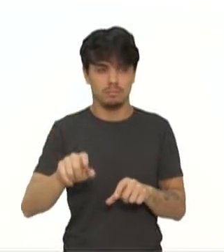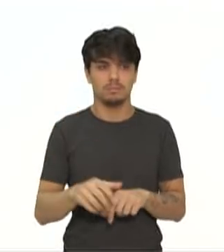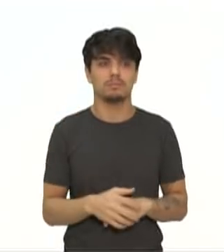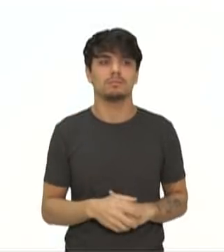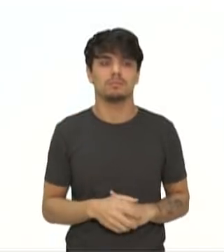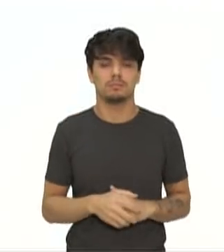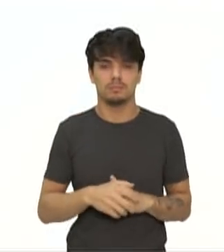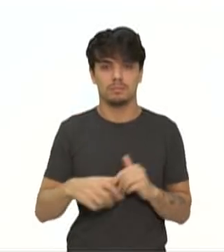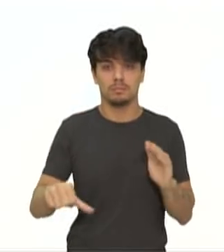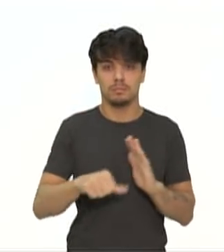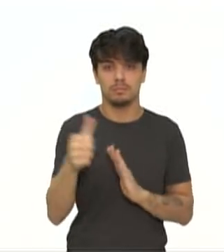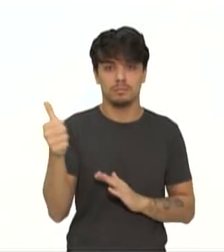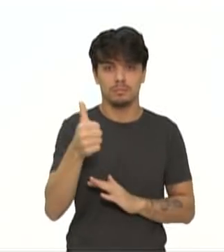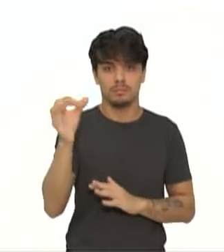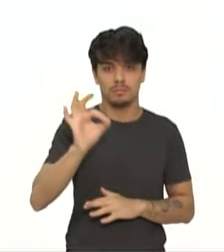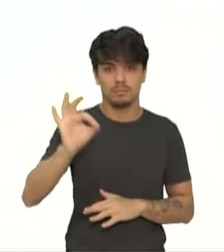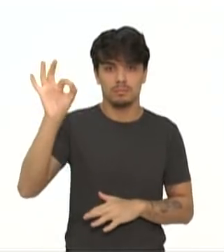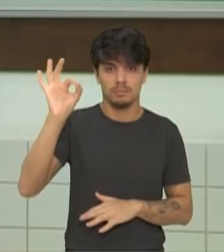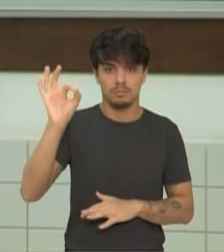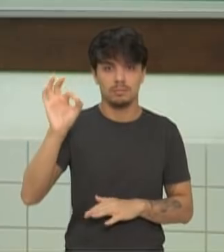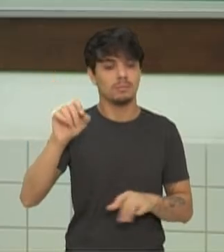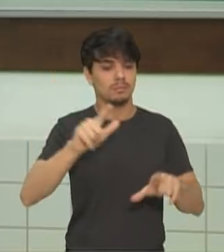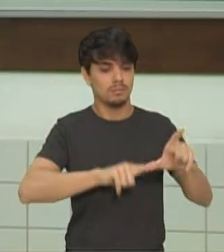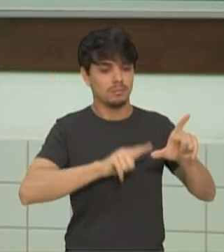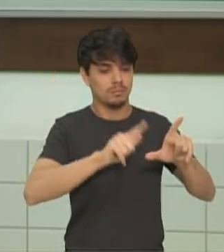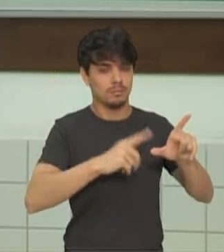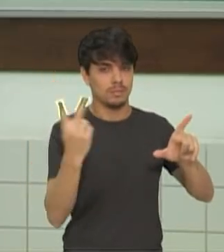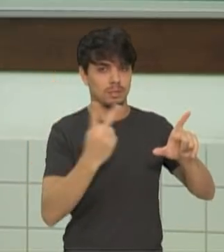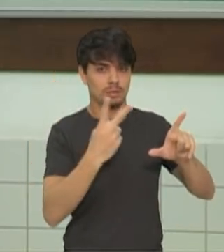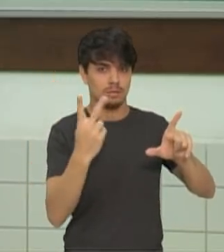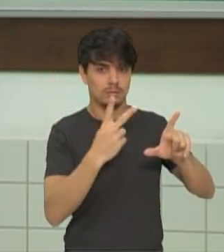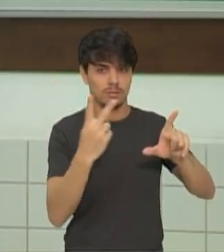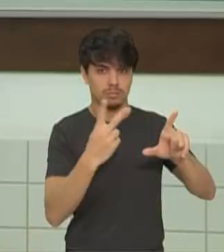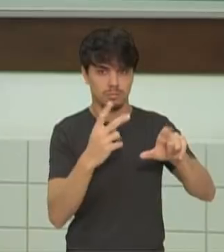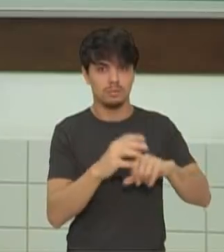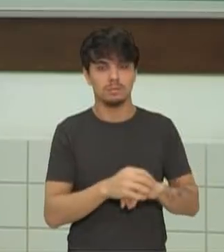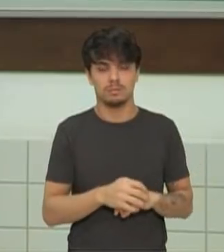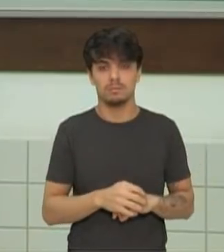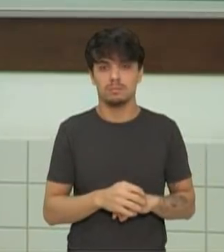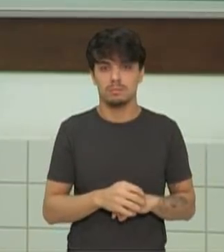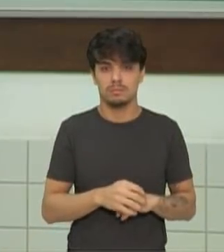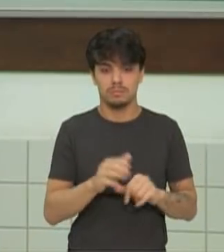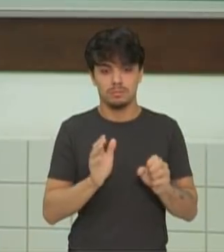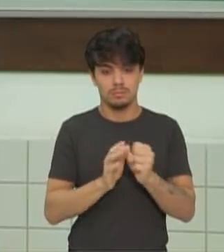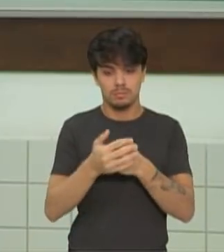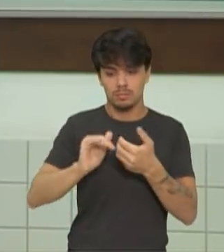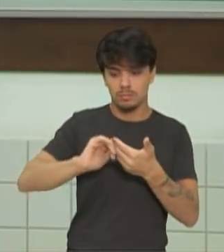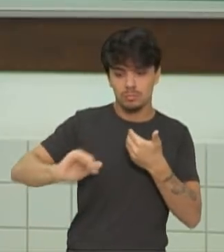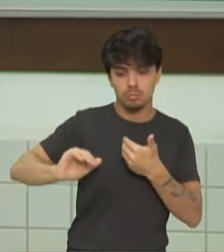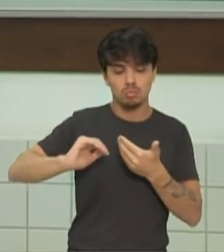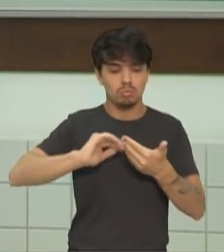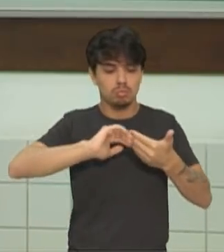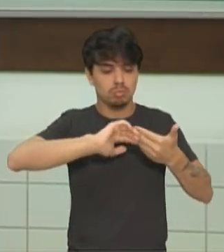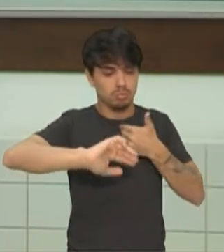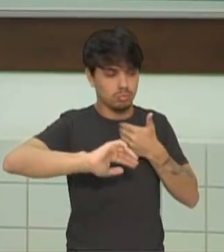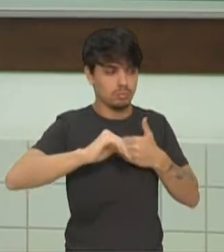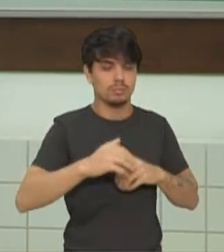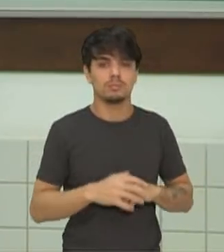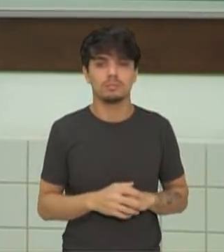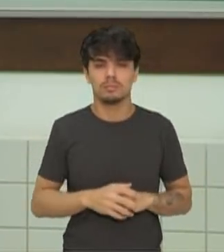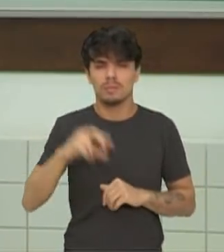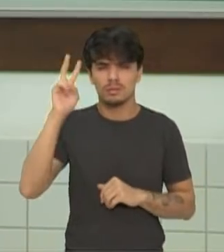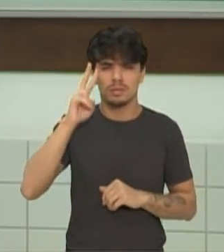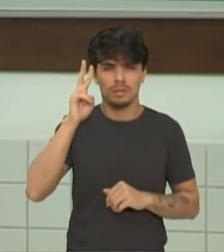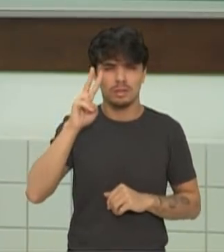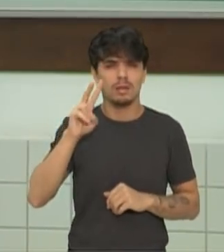né? Nós trabalhamos com duas incógnitas dessas equações. Isolamos uma, depois isolamos a outra, né?